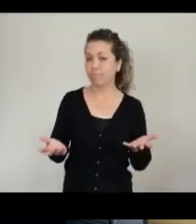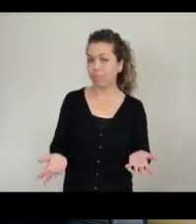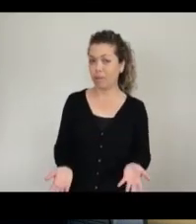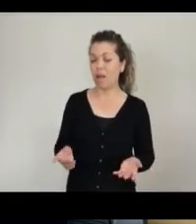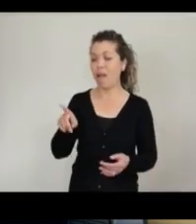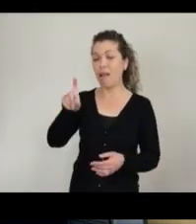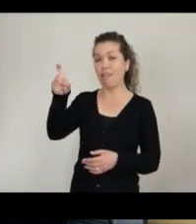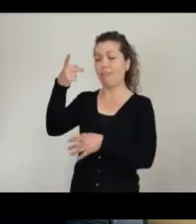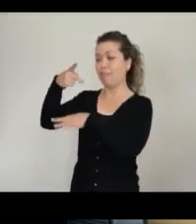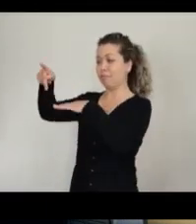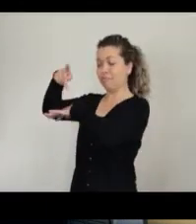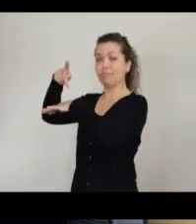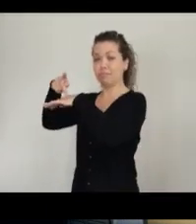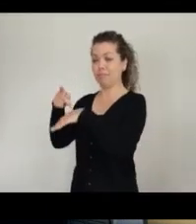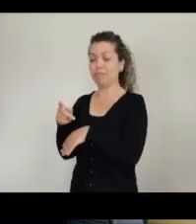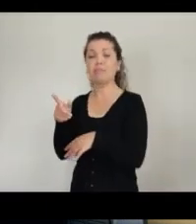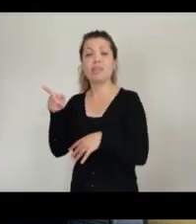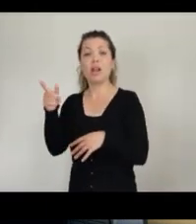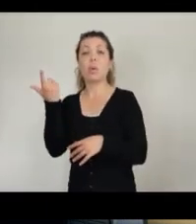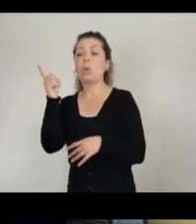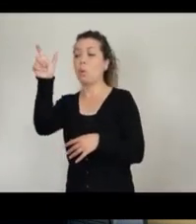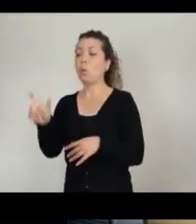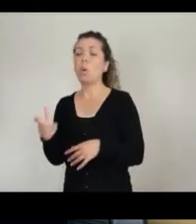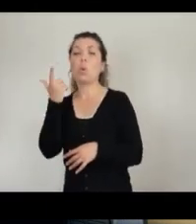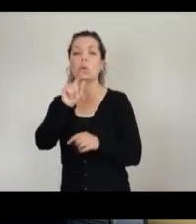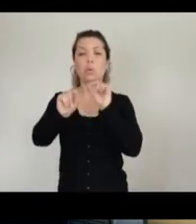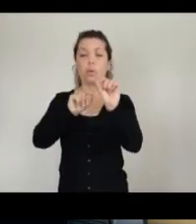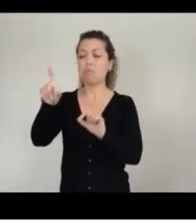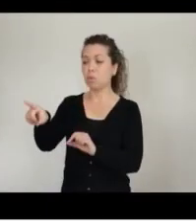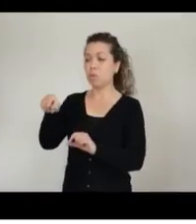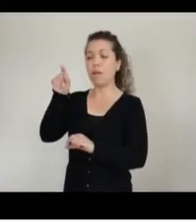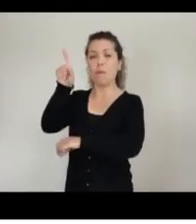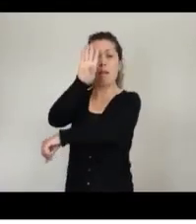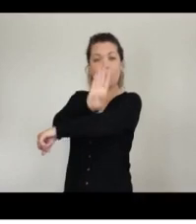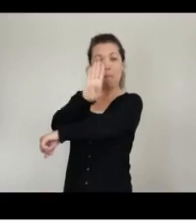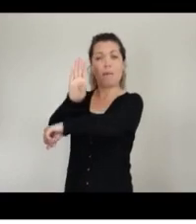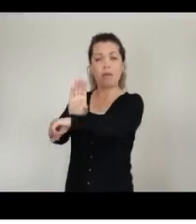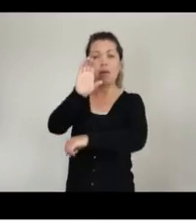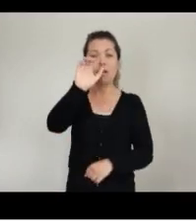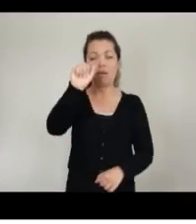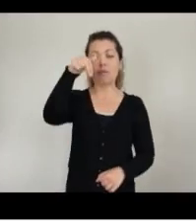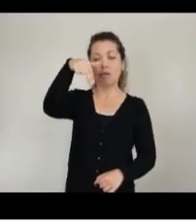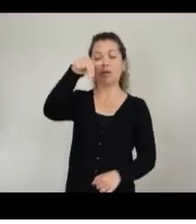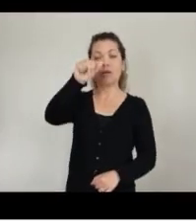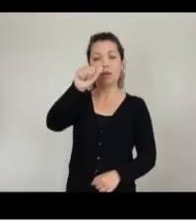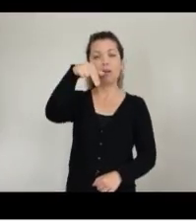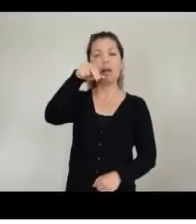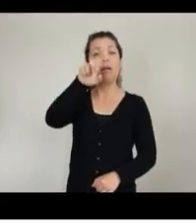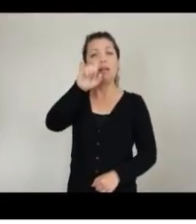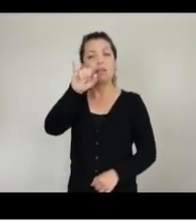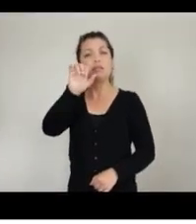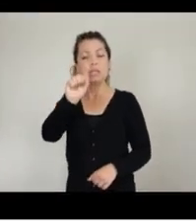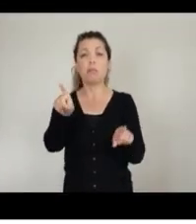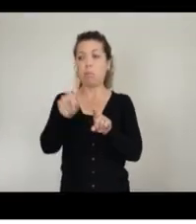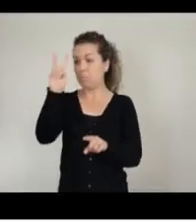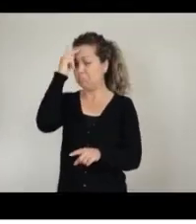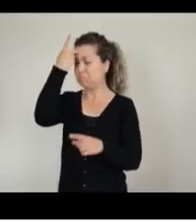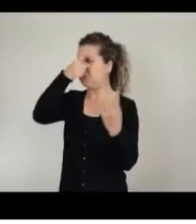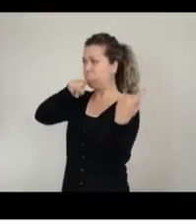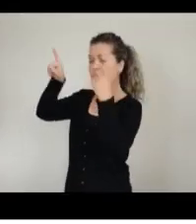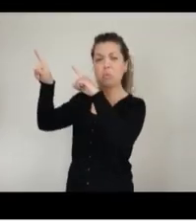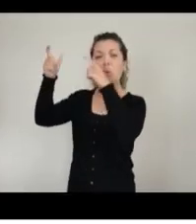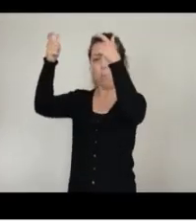de 1760, a Casa e Oficina Real de Fundição do Ouro encerrou suas atividades. Posteriormente,